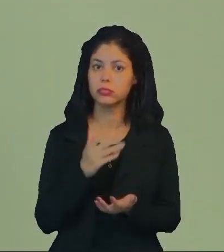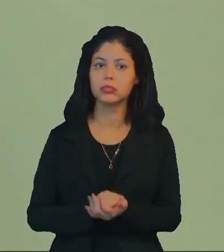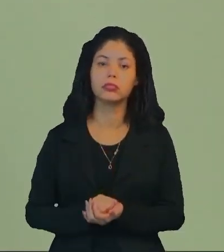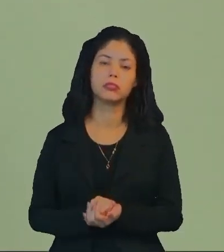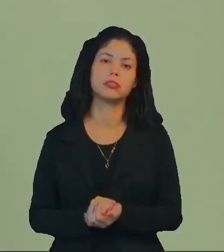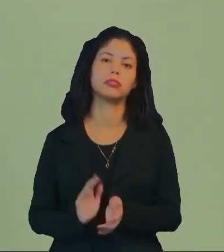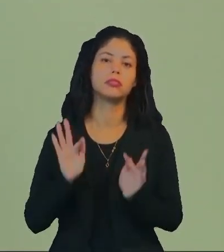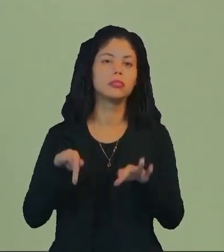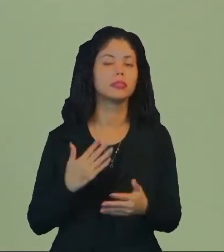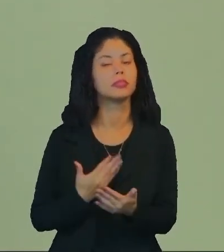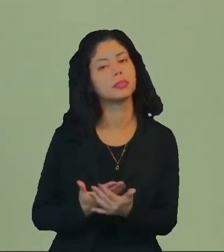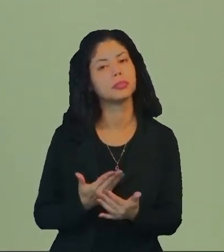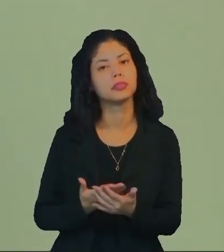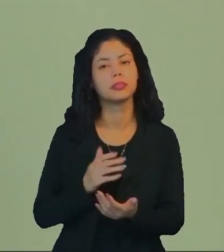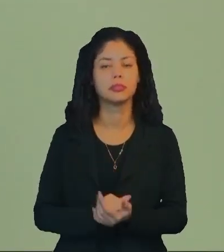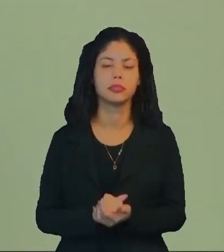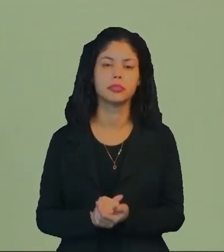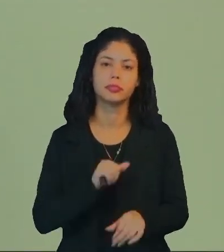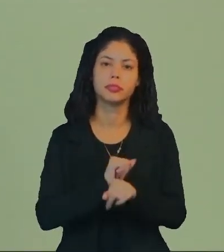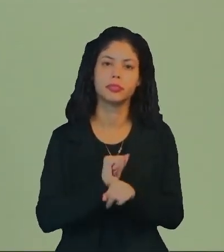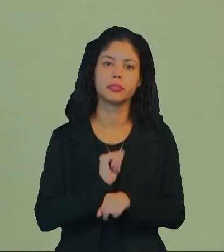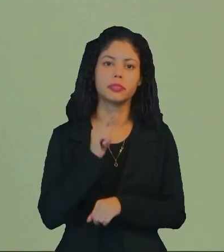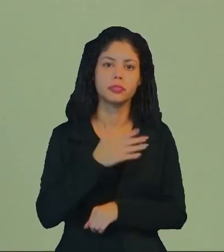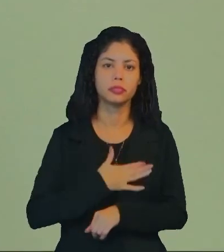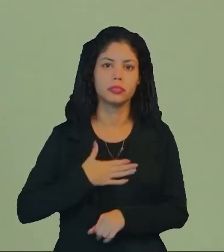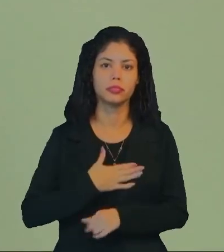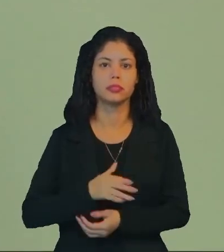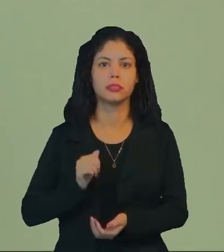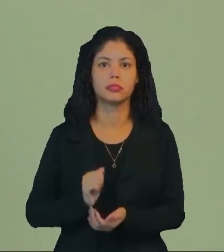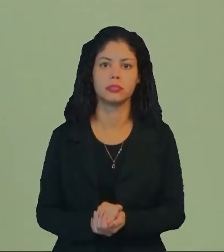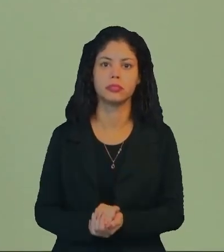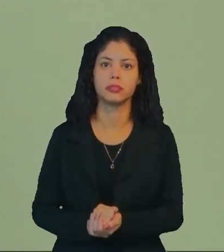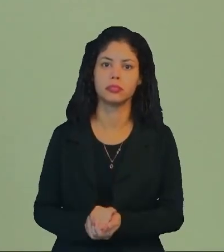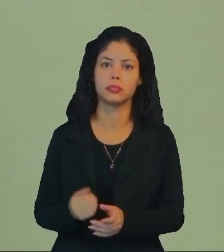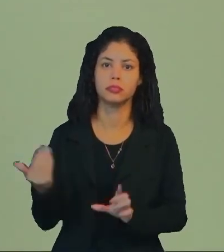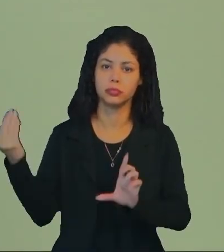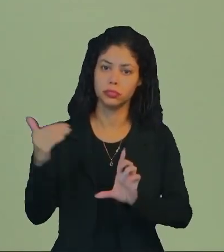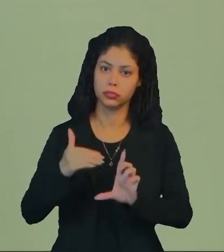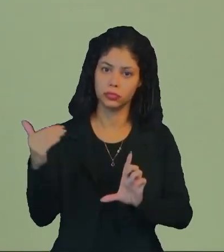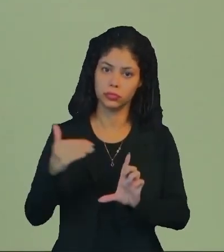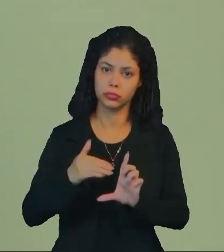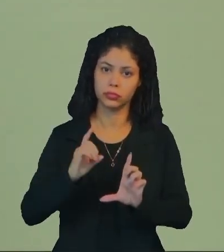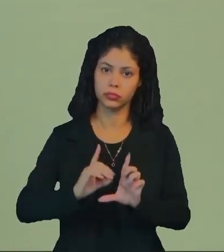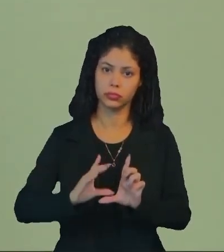então nós chegamos ao final da nossa aula, eu espero que vocês tenham gostado. Para acessar